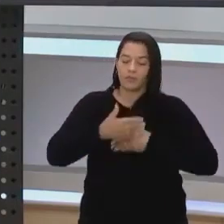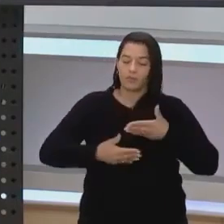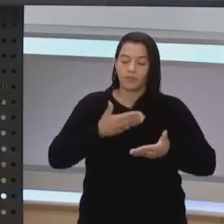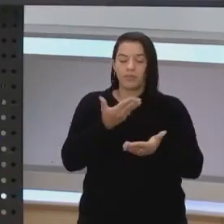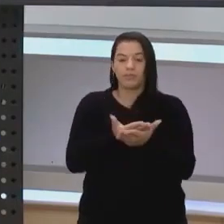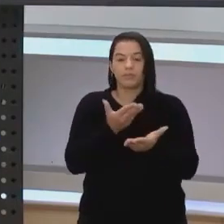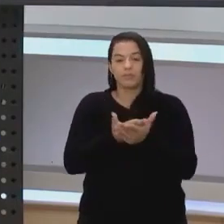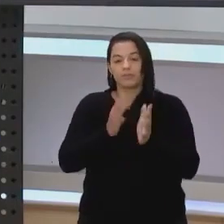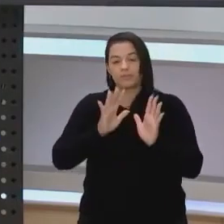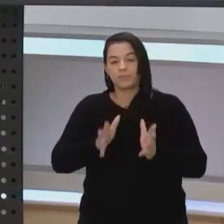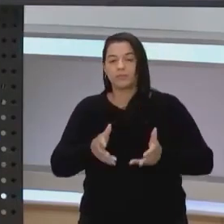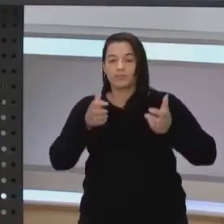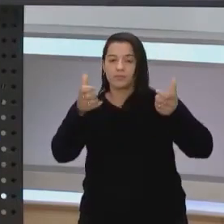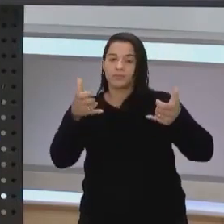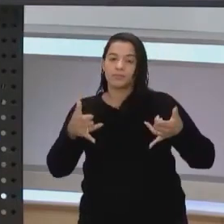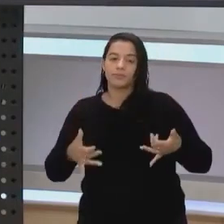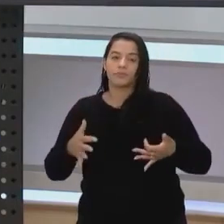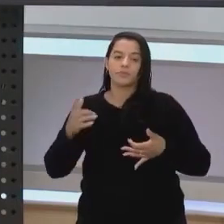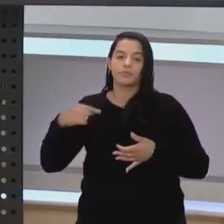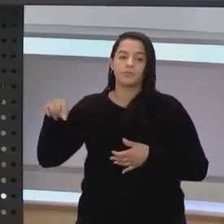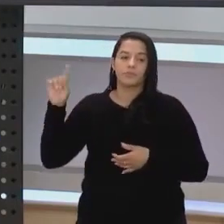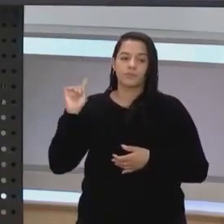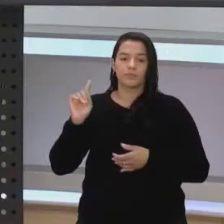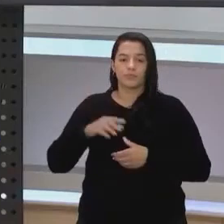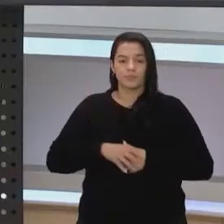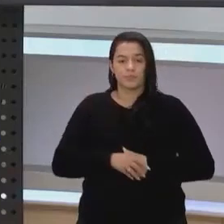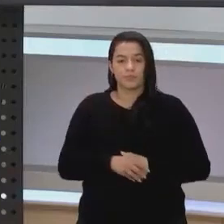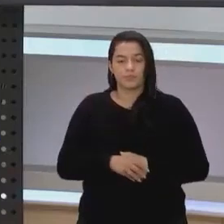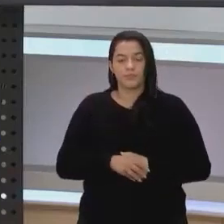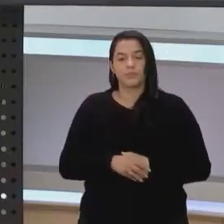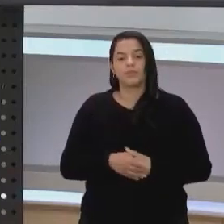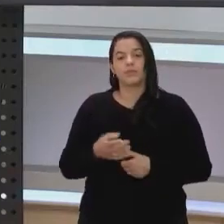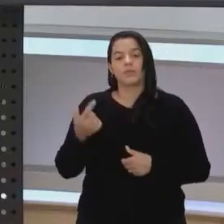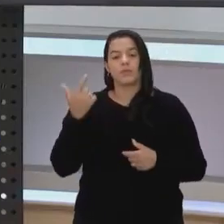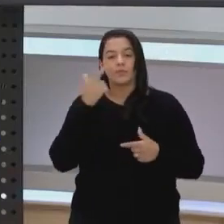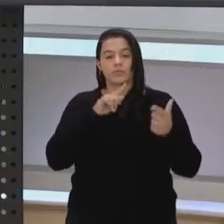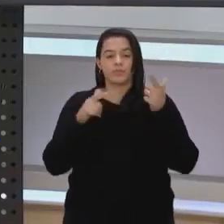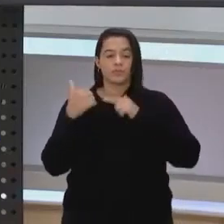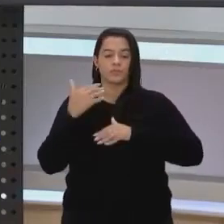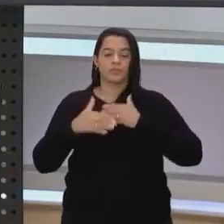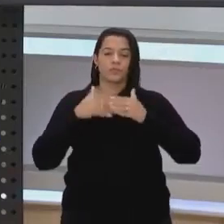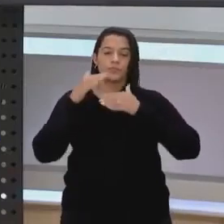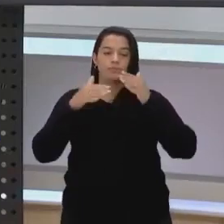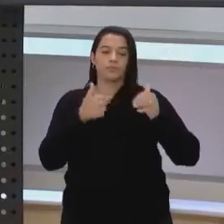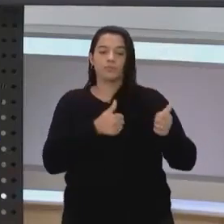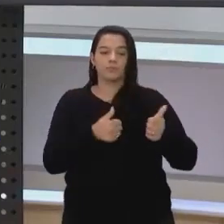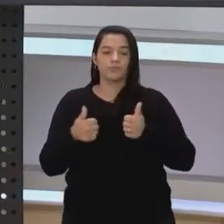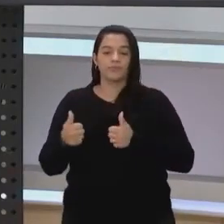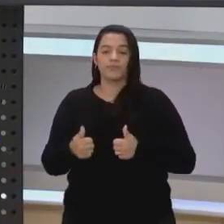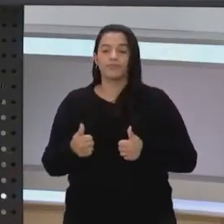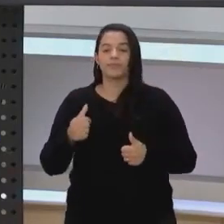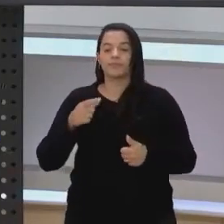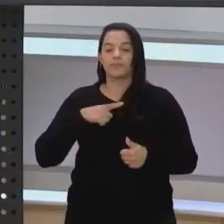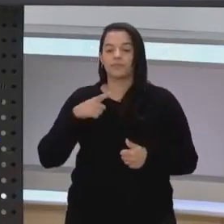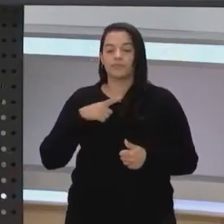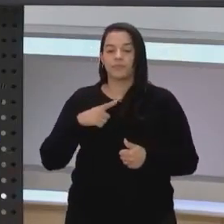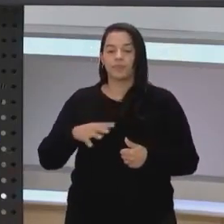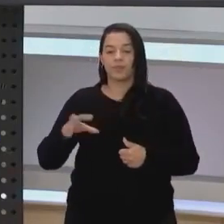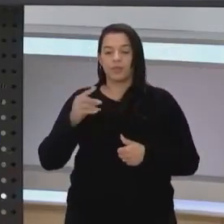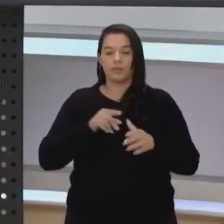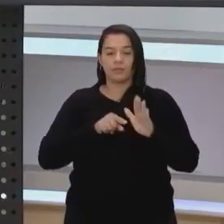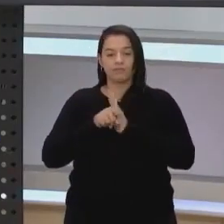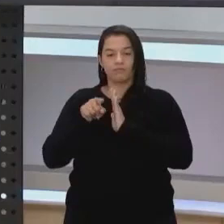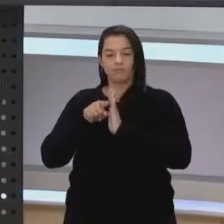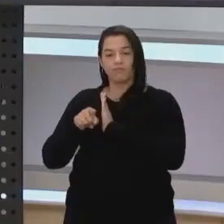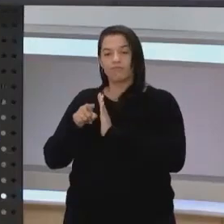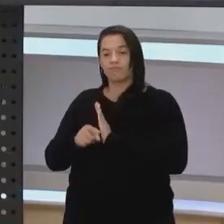abordou no componente anterior. Então, a gente já vem desenvolvendo essas aulas aí, e aí esses questionamentos